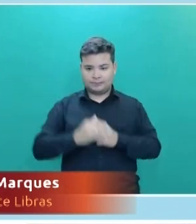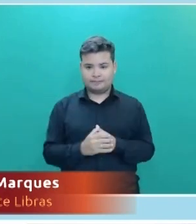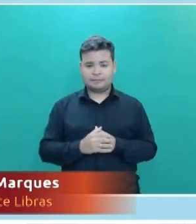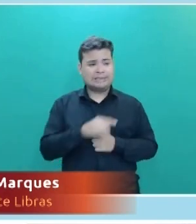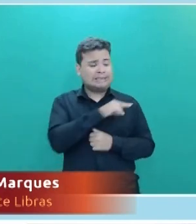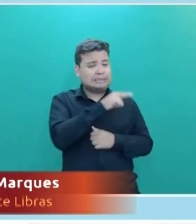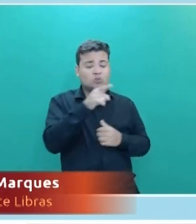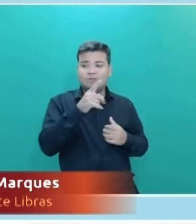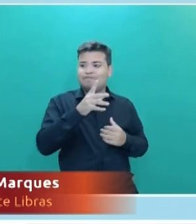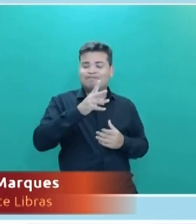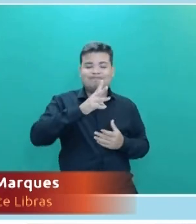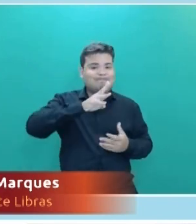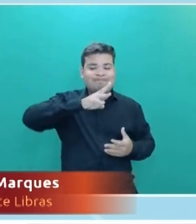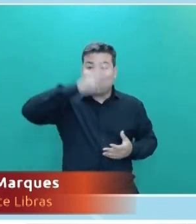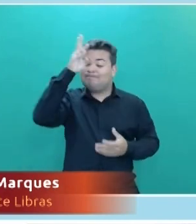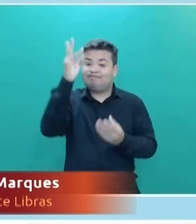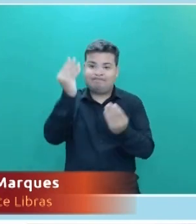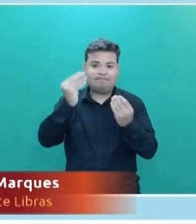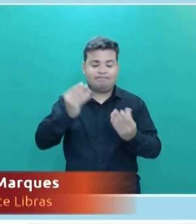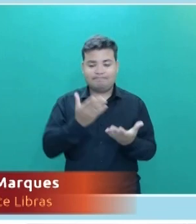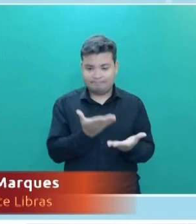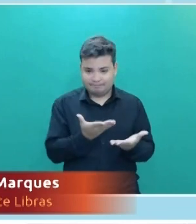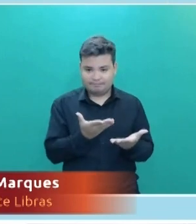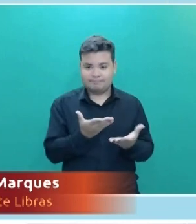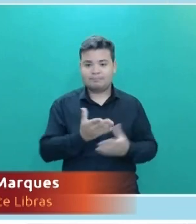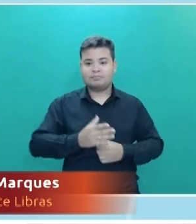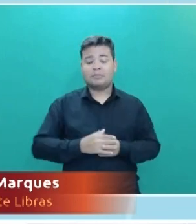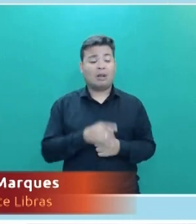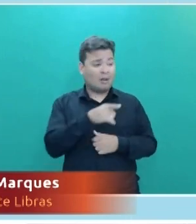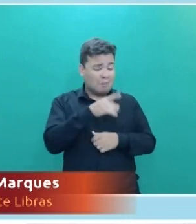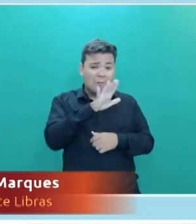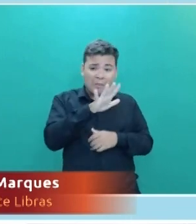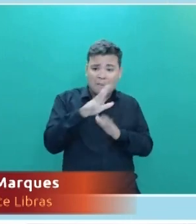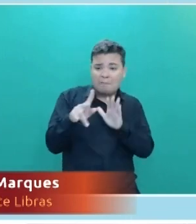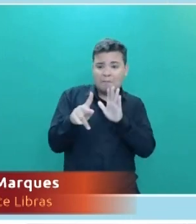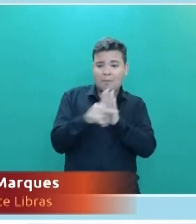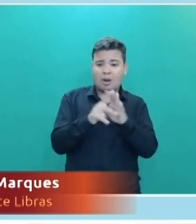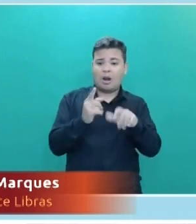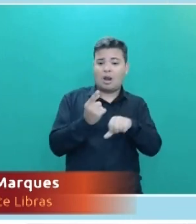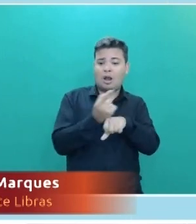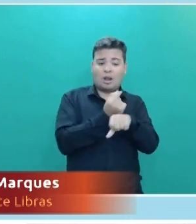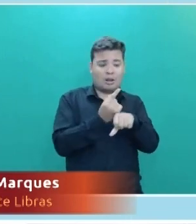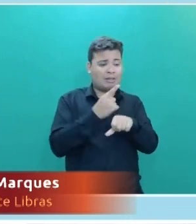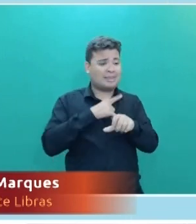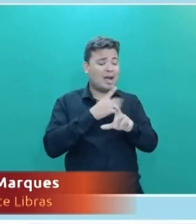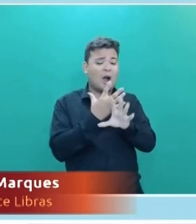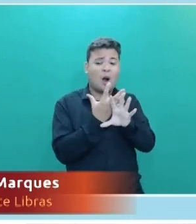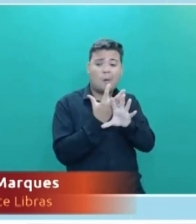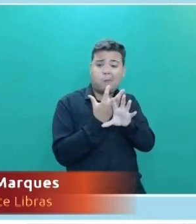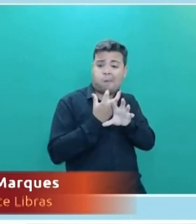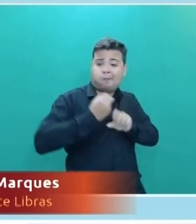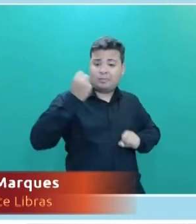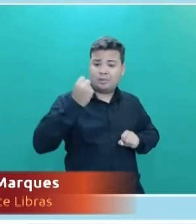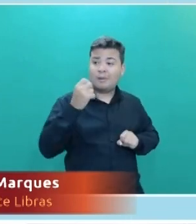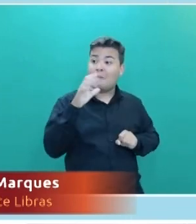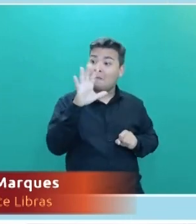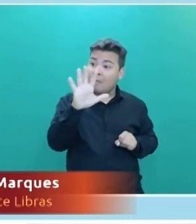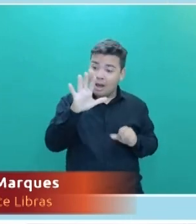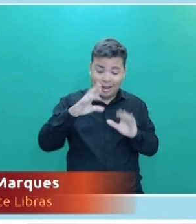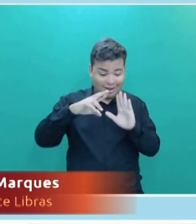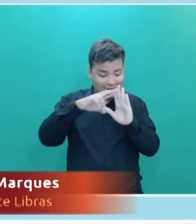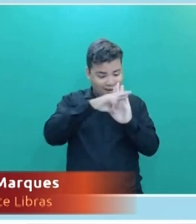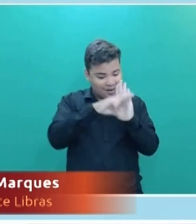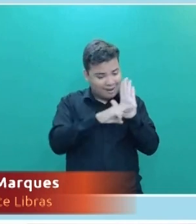bizarrice, né, que é o lucro, é o motor do capitalismo, mas o lucro dentro de certas regras, essas